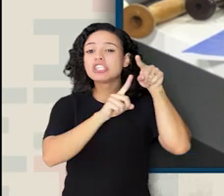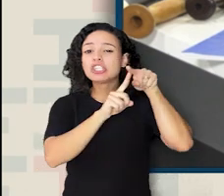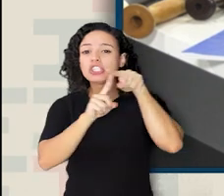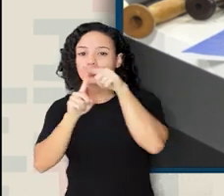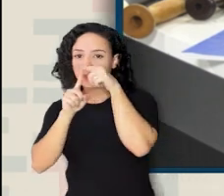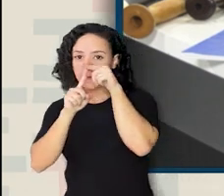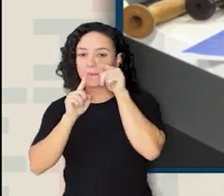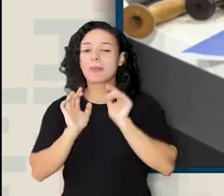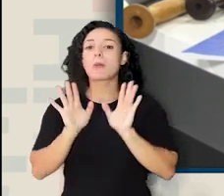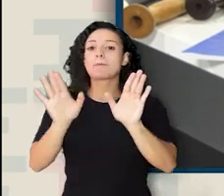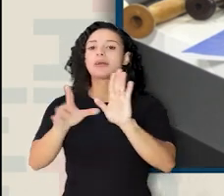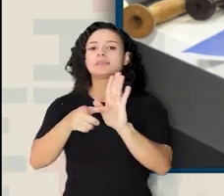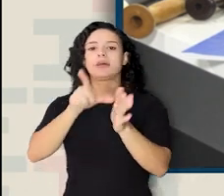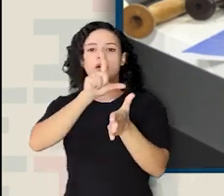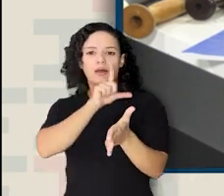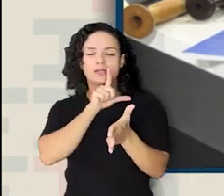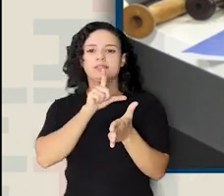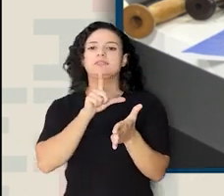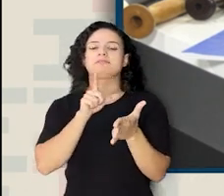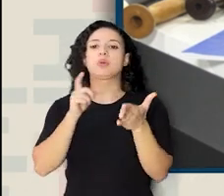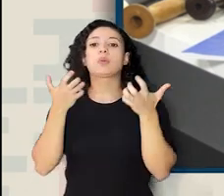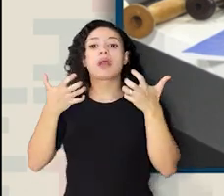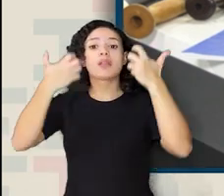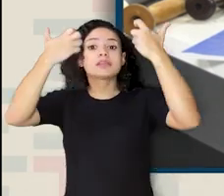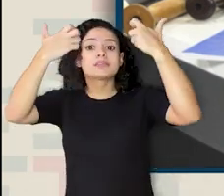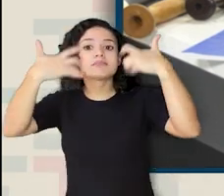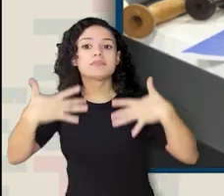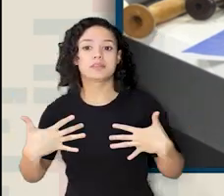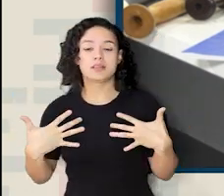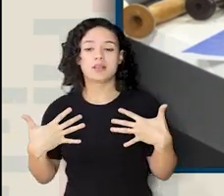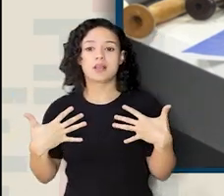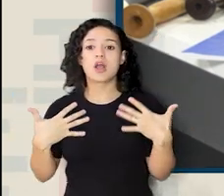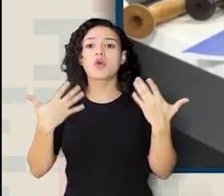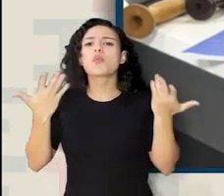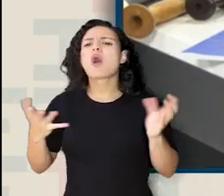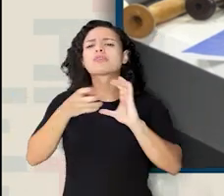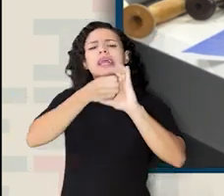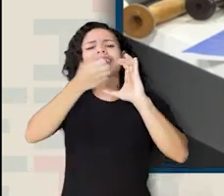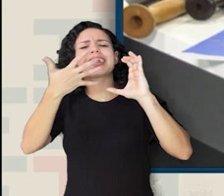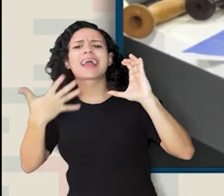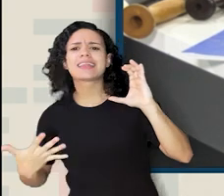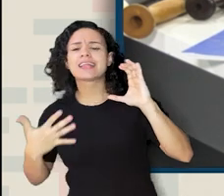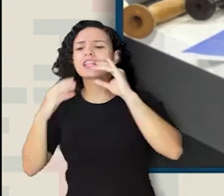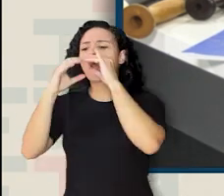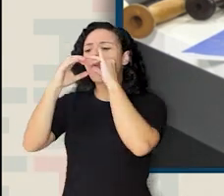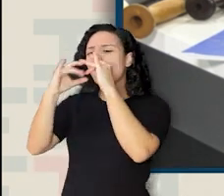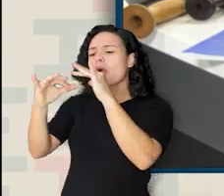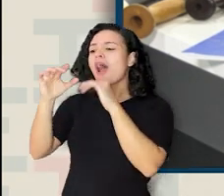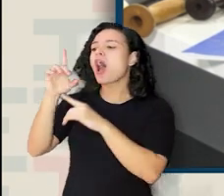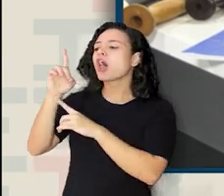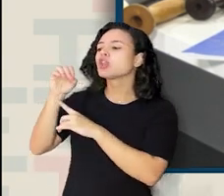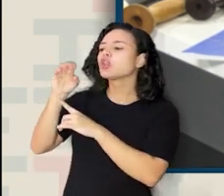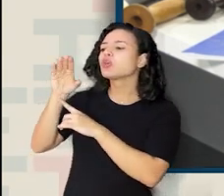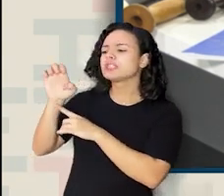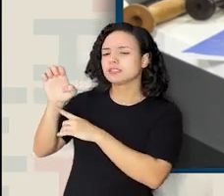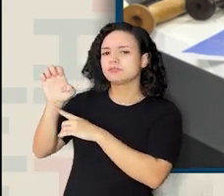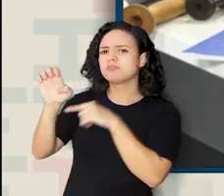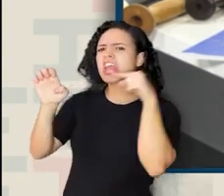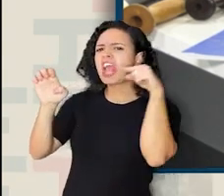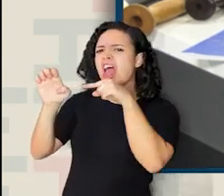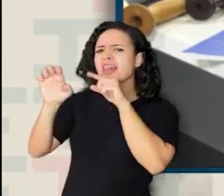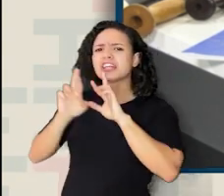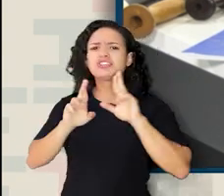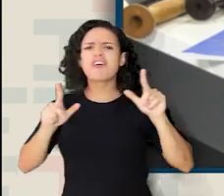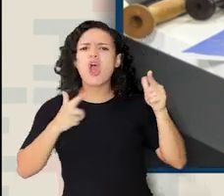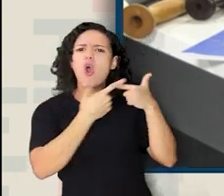flautas. Mas antes, eu queria, então, explicar qual é a característica da flauta doce. O que diferencia a flauta